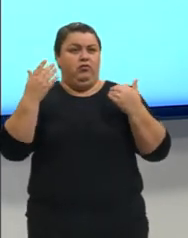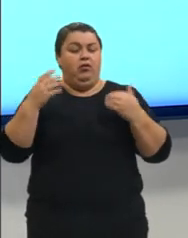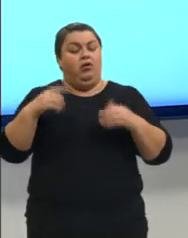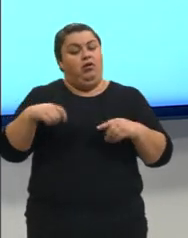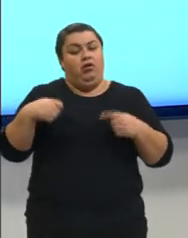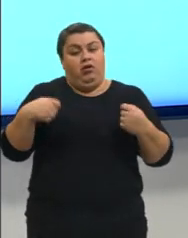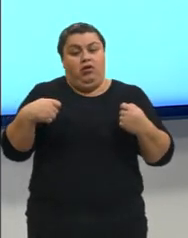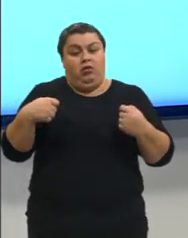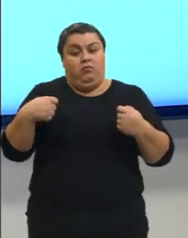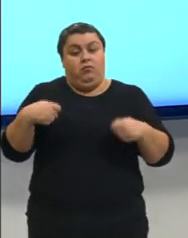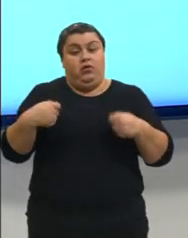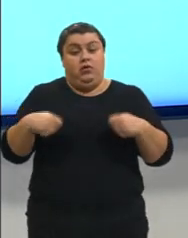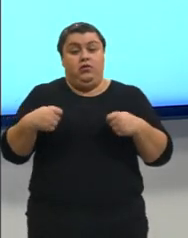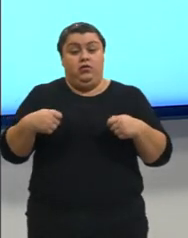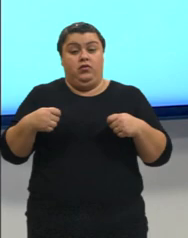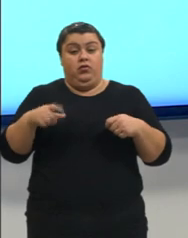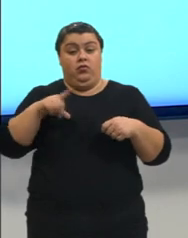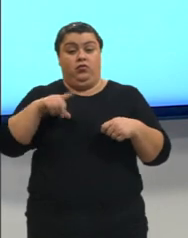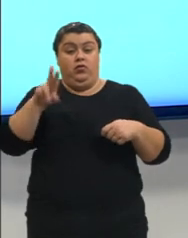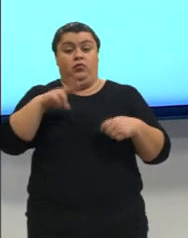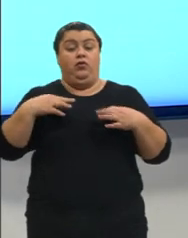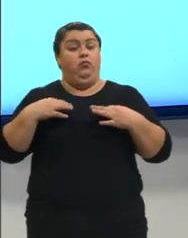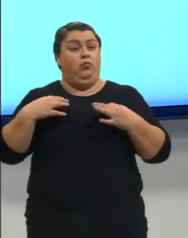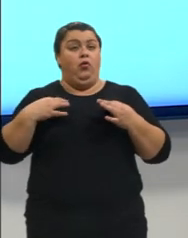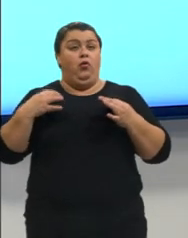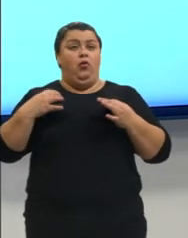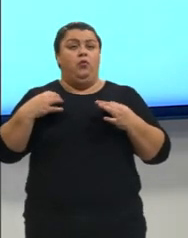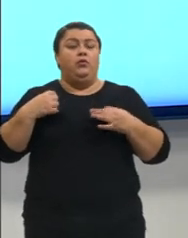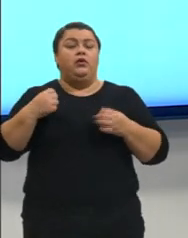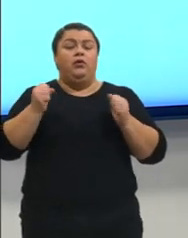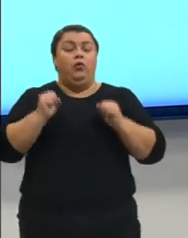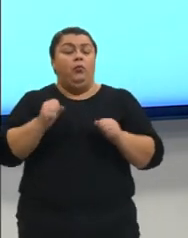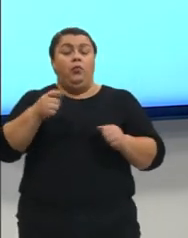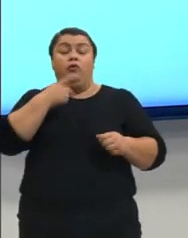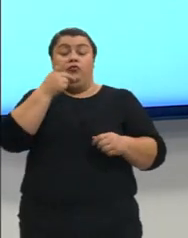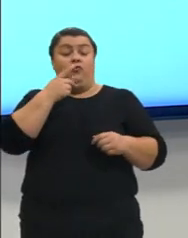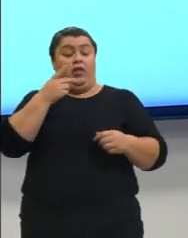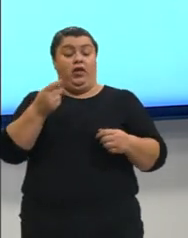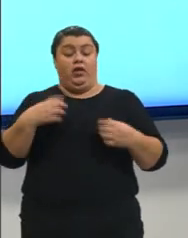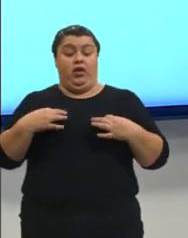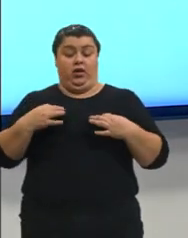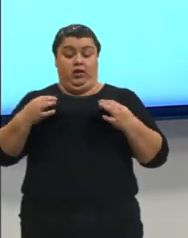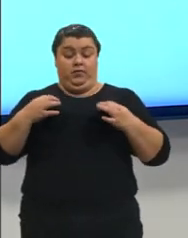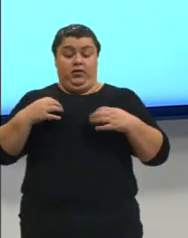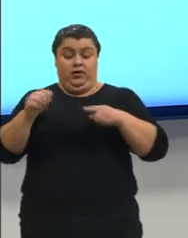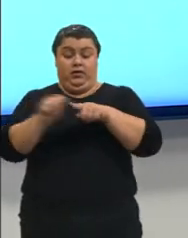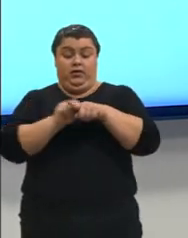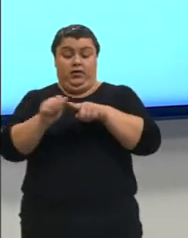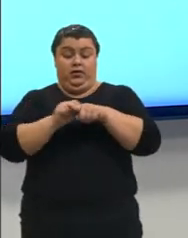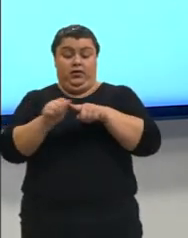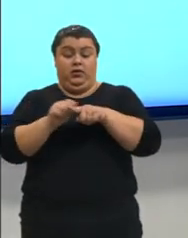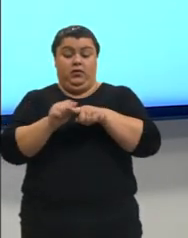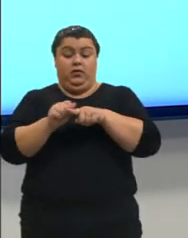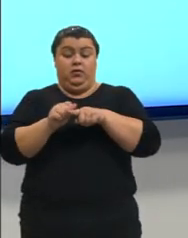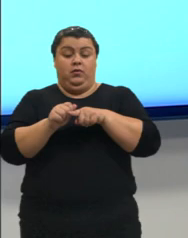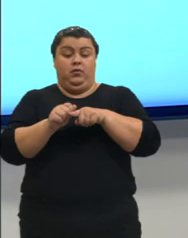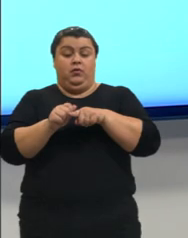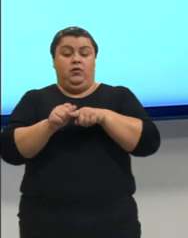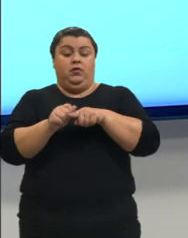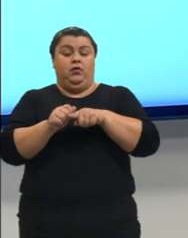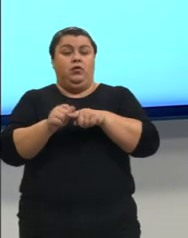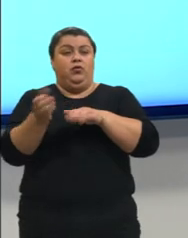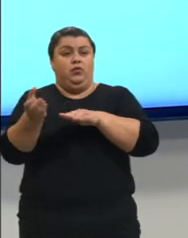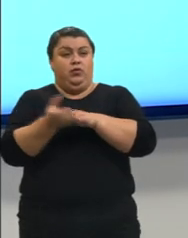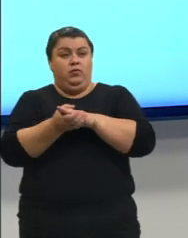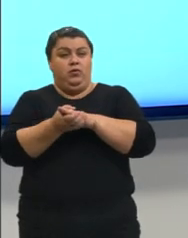essencial que eu saia com uma roupa né então eu posso dizer que a camiseta o tênis ou sapatos são termos essenciais